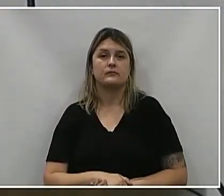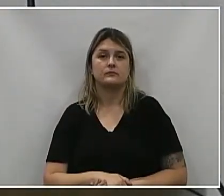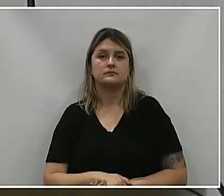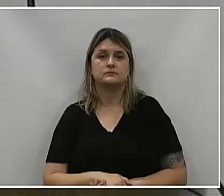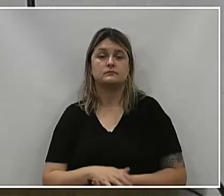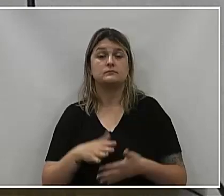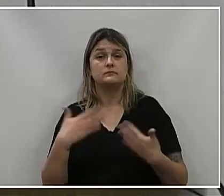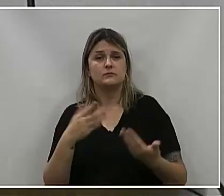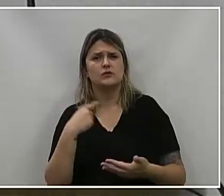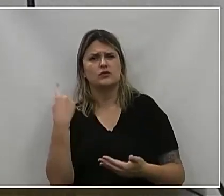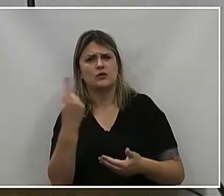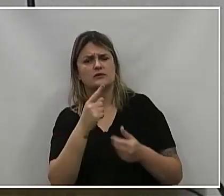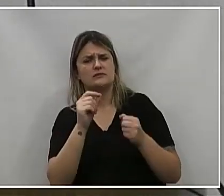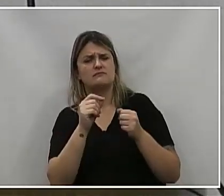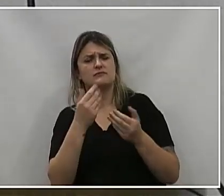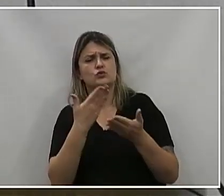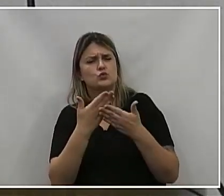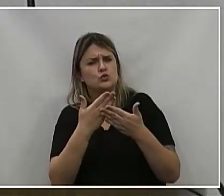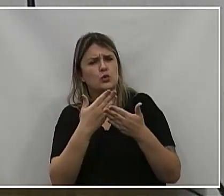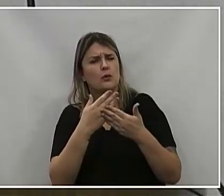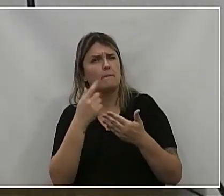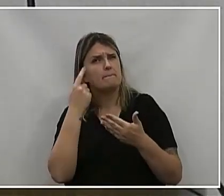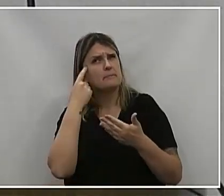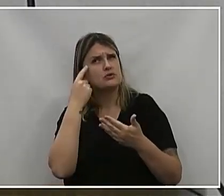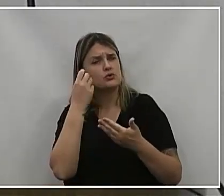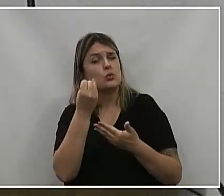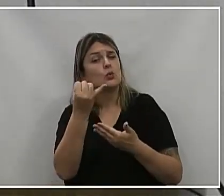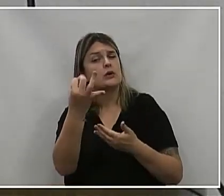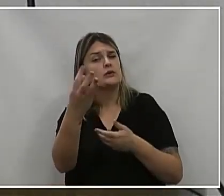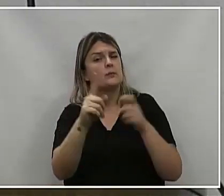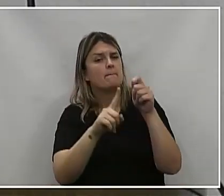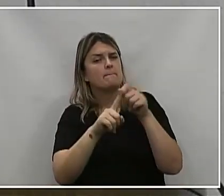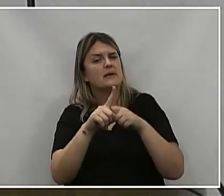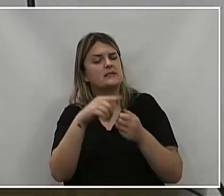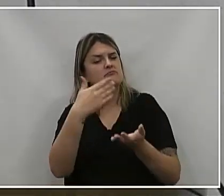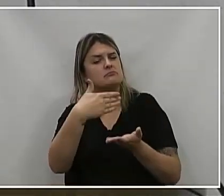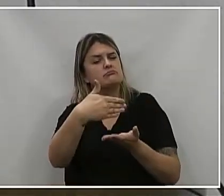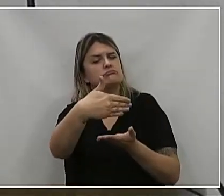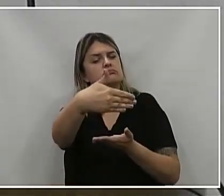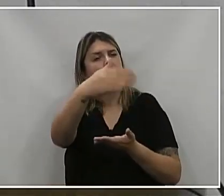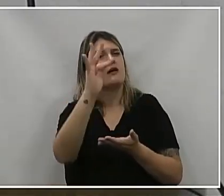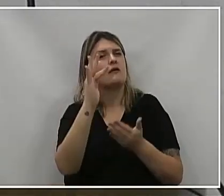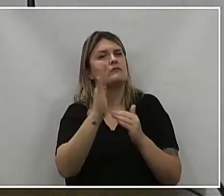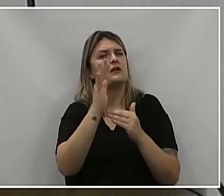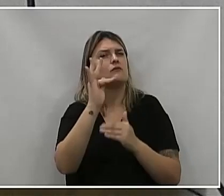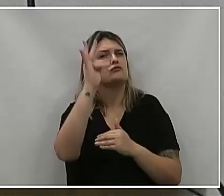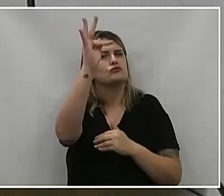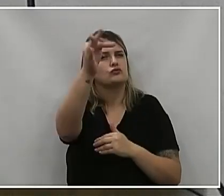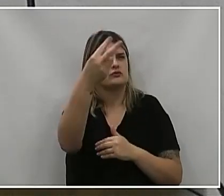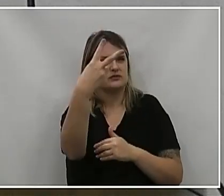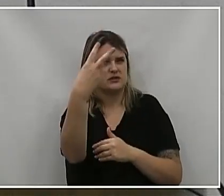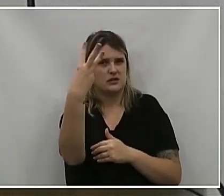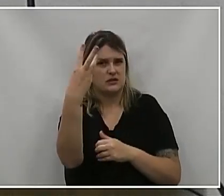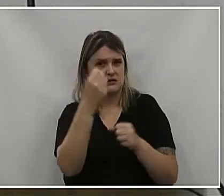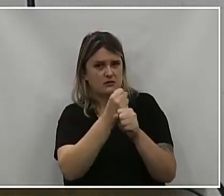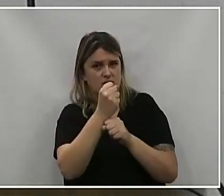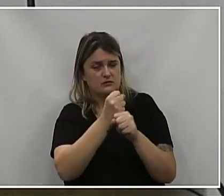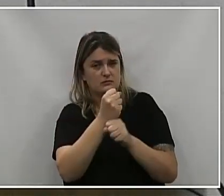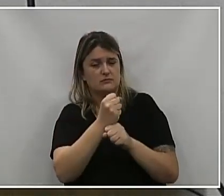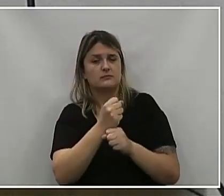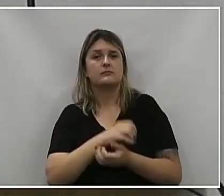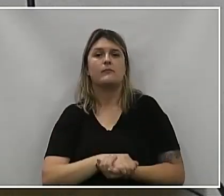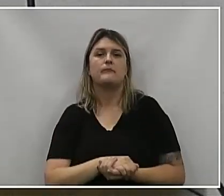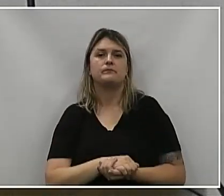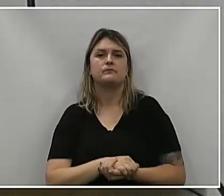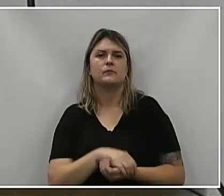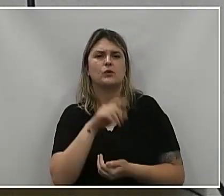aí, fizemos uma projeção em relação, uma confrontação entre o que arrecadaríamos ao longo dos